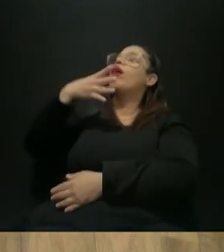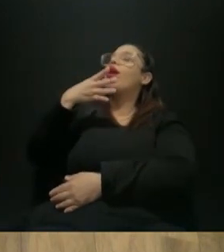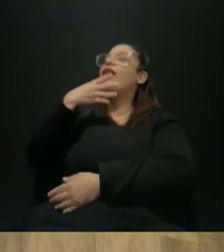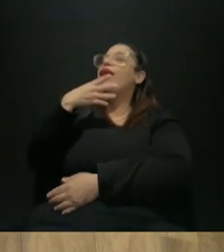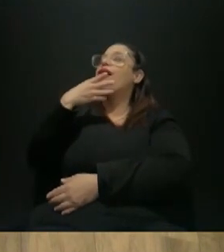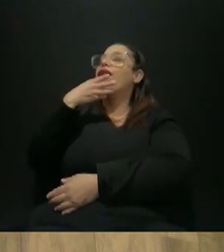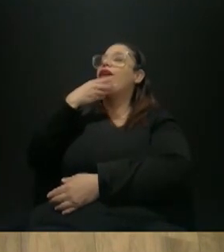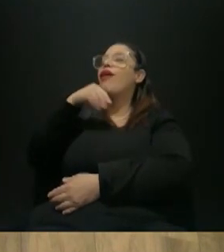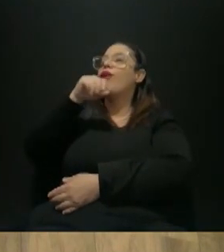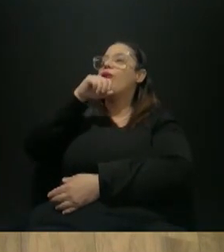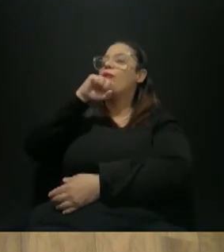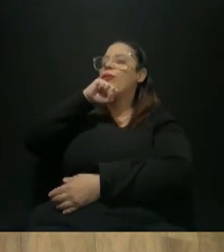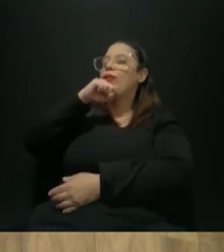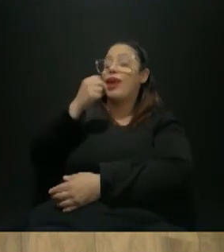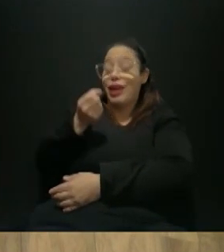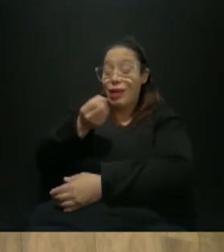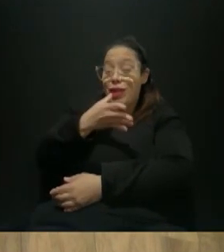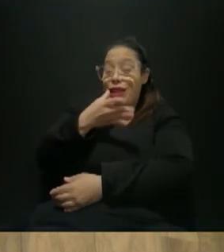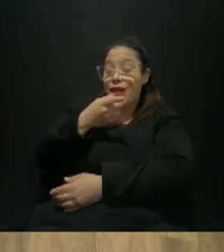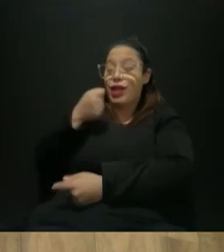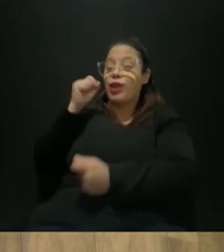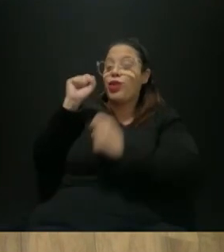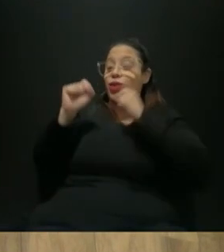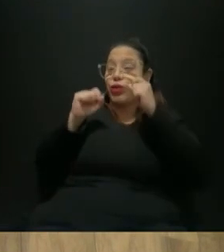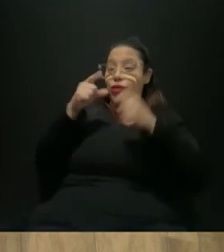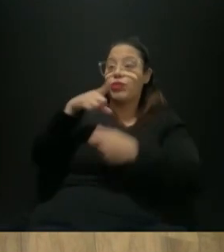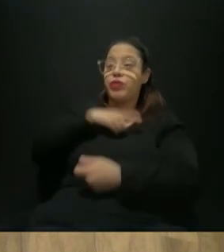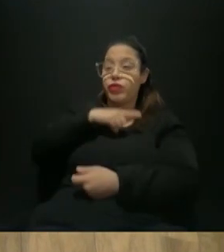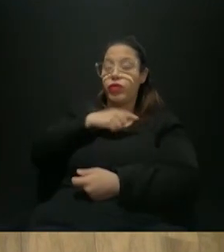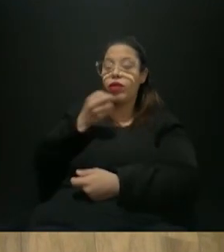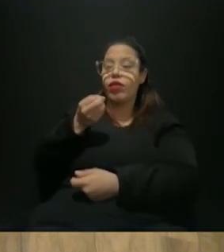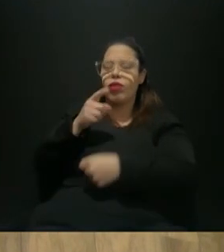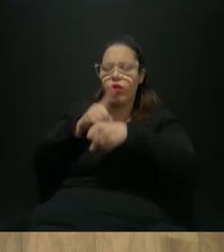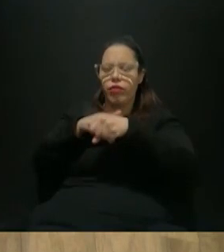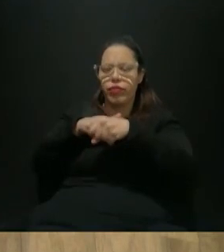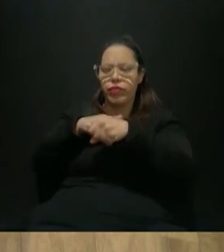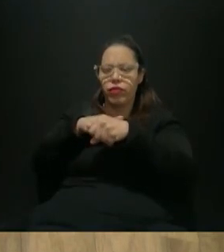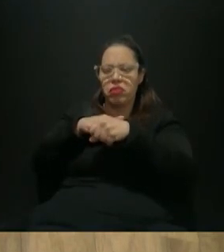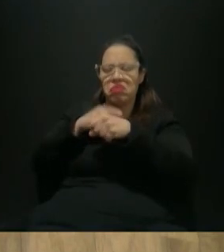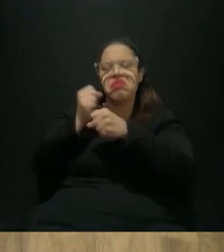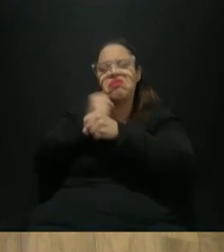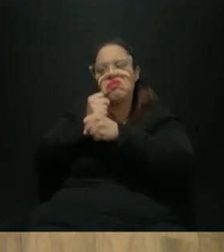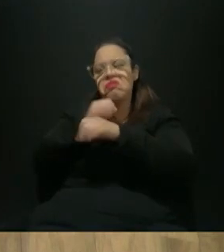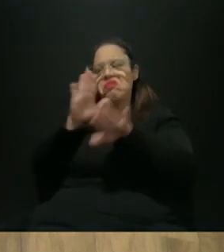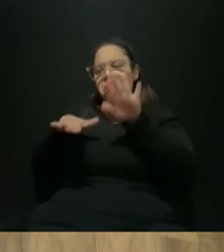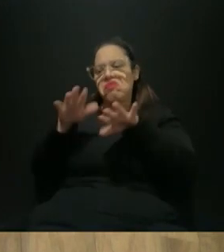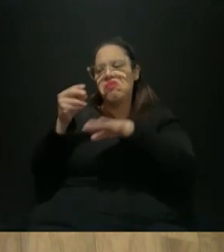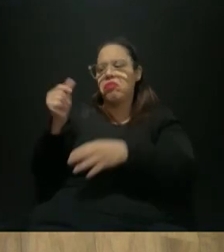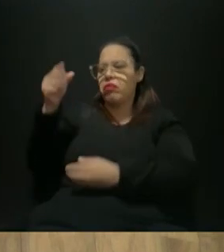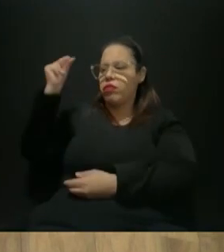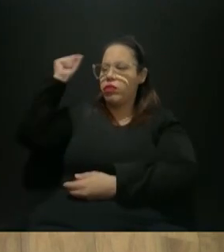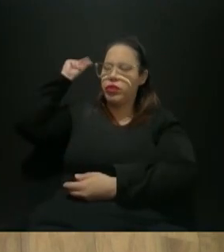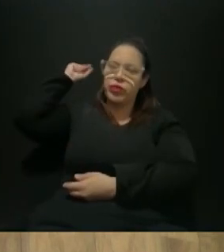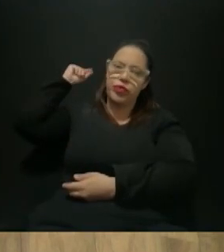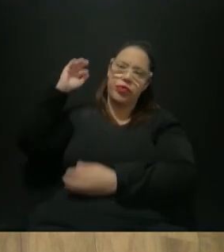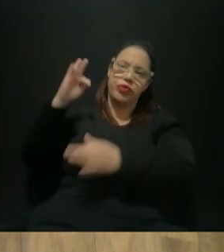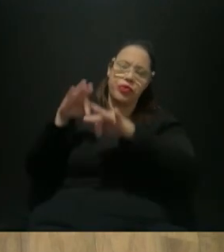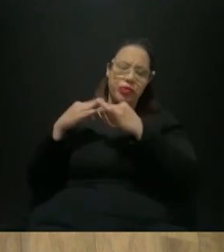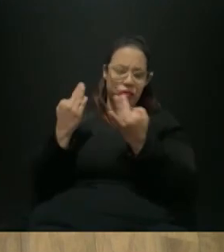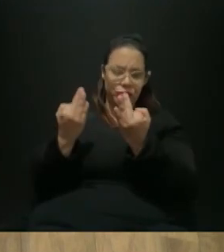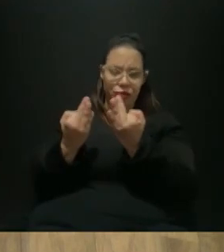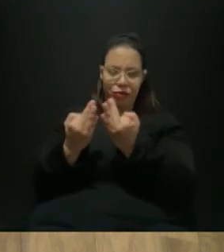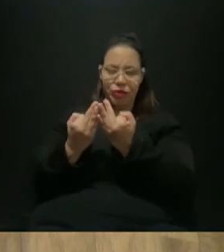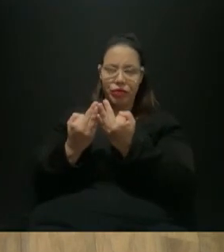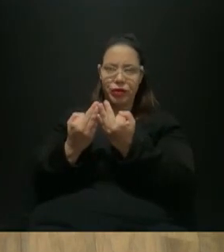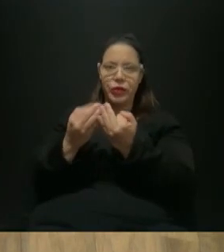nossa... A gente tem recentemente, né, acho que nos últimos anos, né, antigamente a gente tinha família muito pai, mãe, hoje a